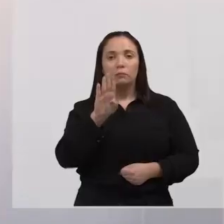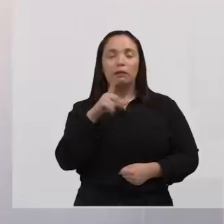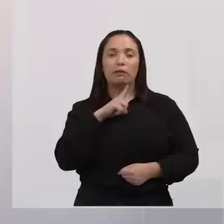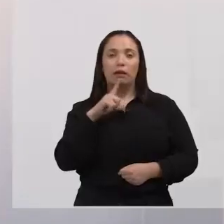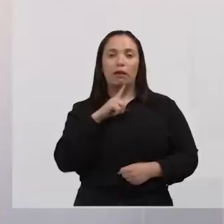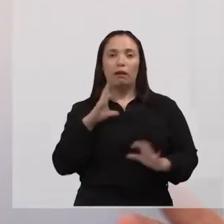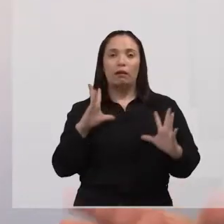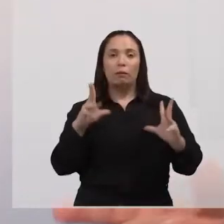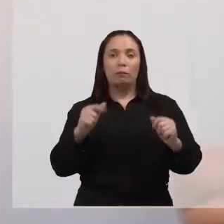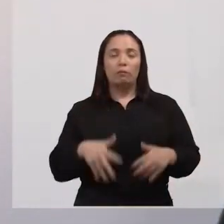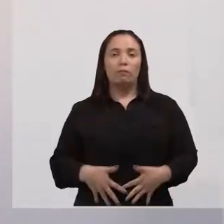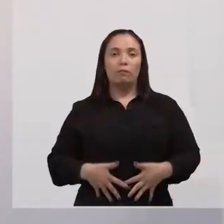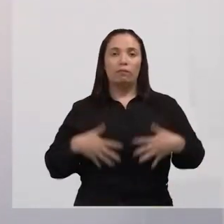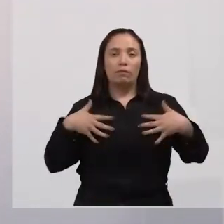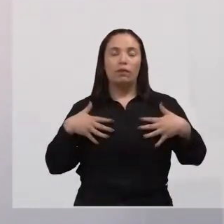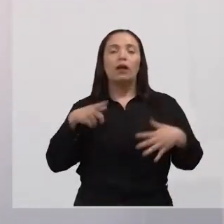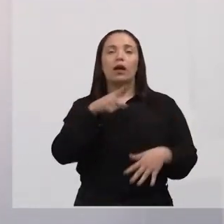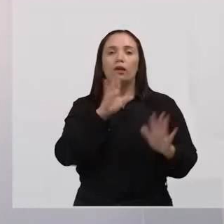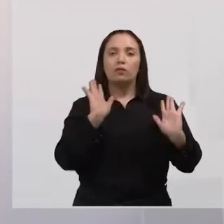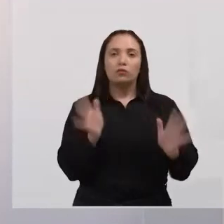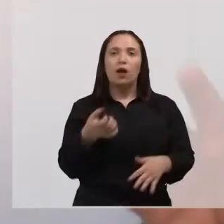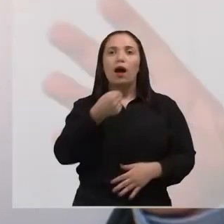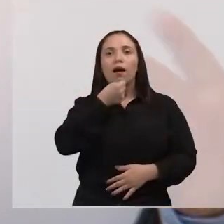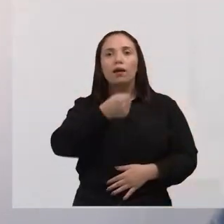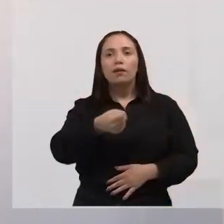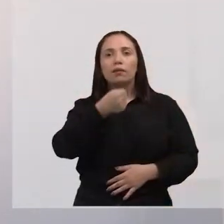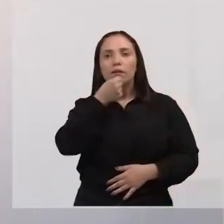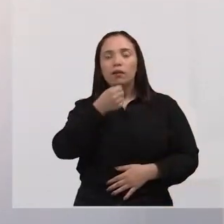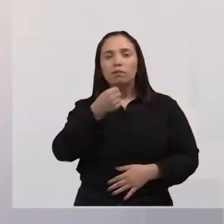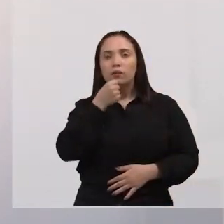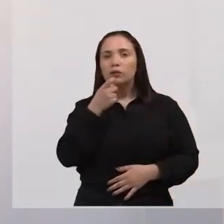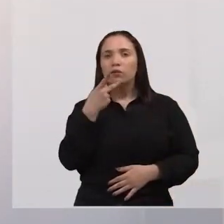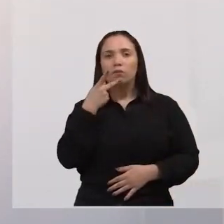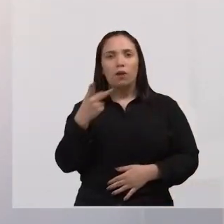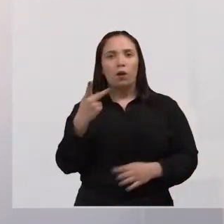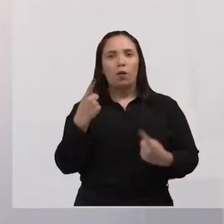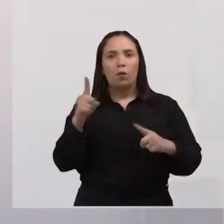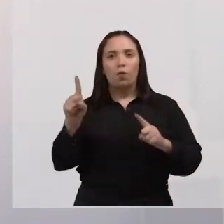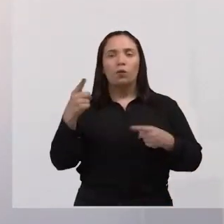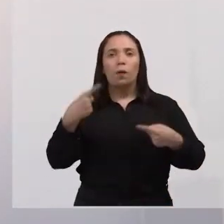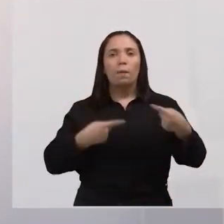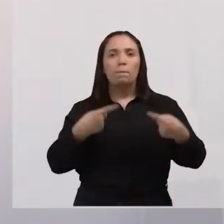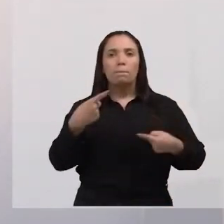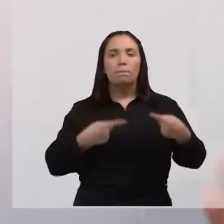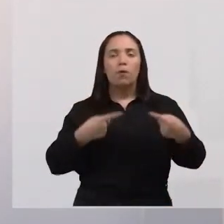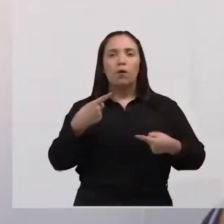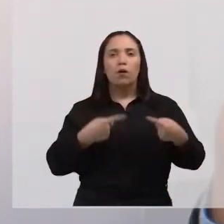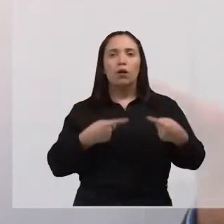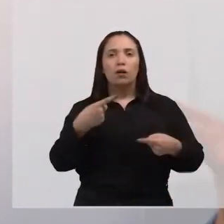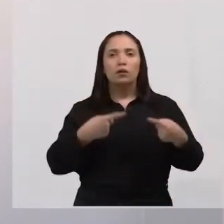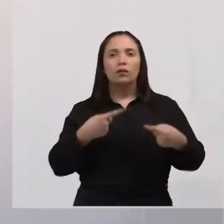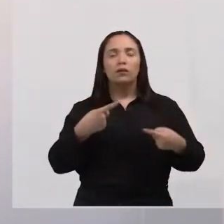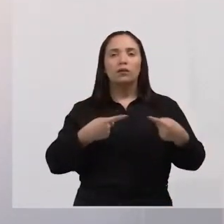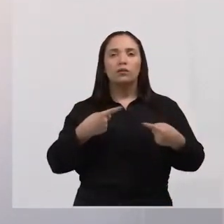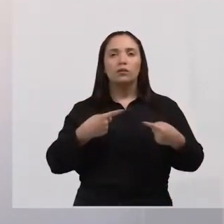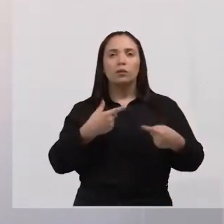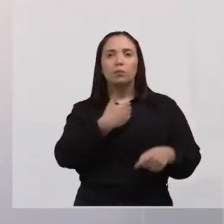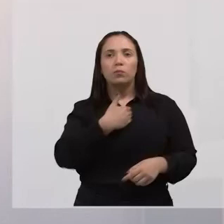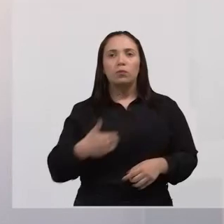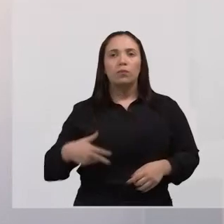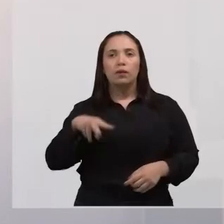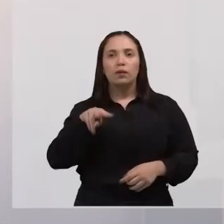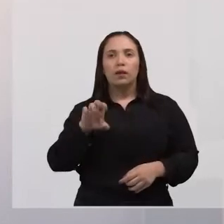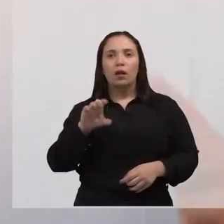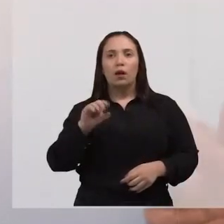dele. Ele já deu uma entrevista durante essa semana que é contra as políticas ultraliberais ou neoliberais do atual